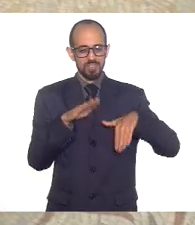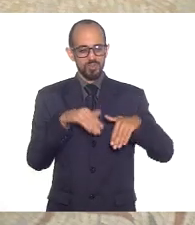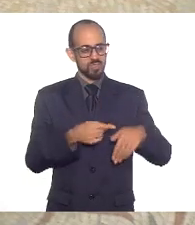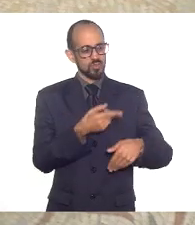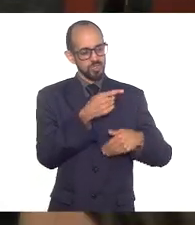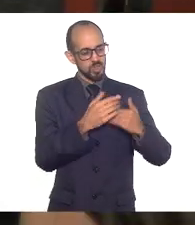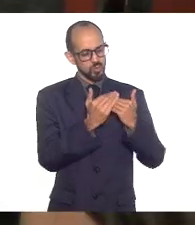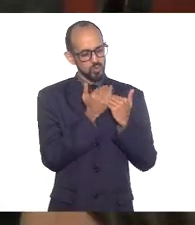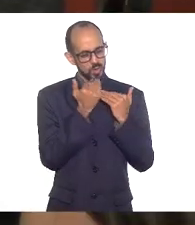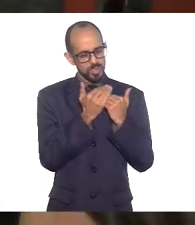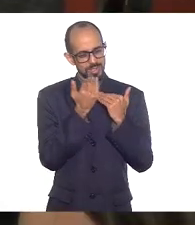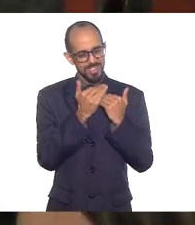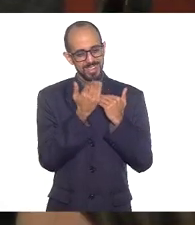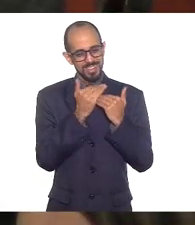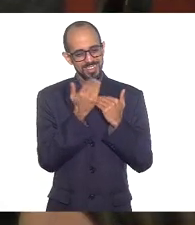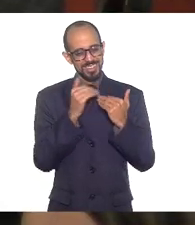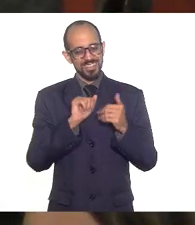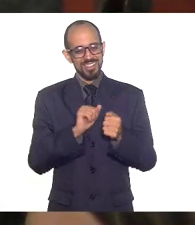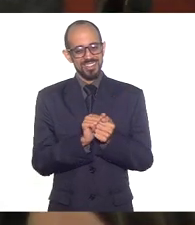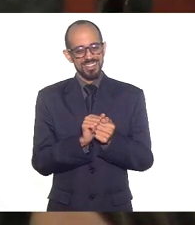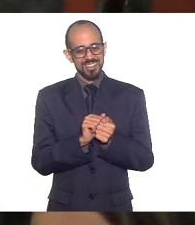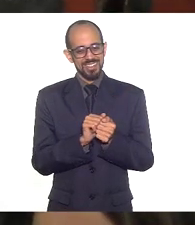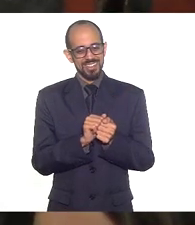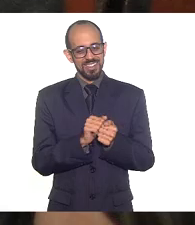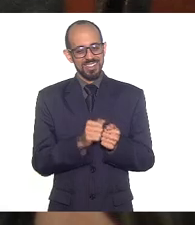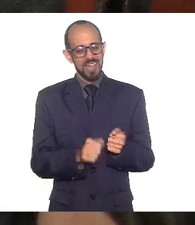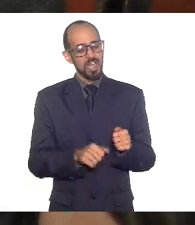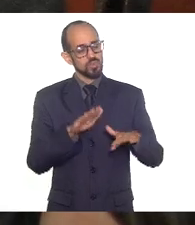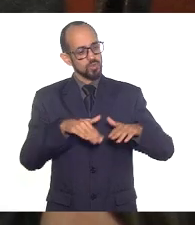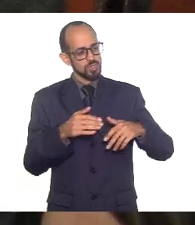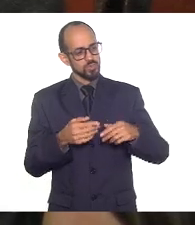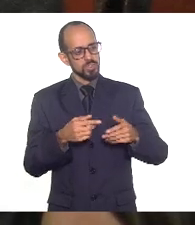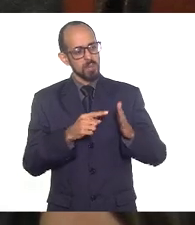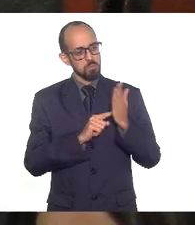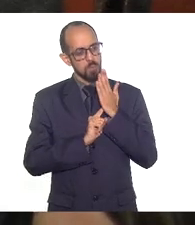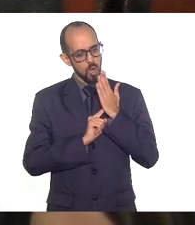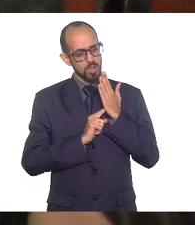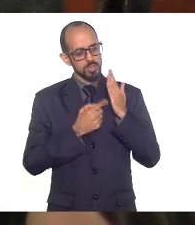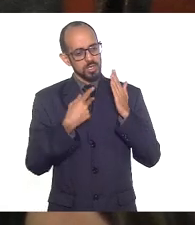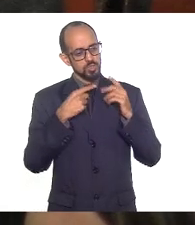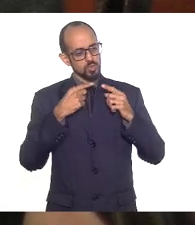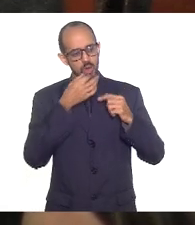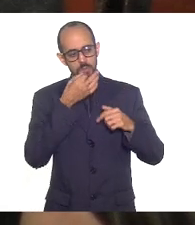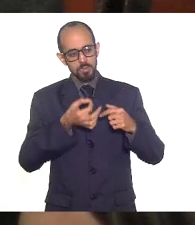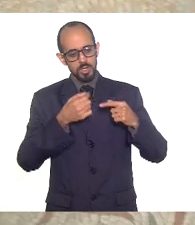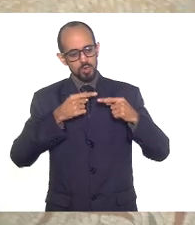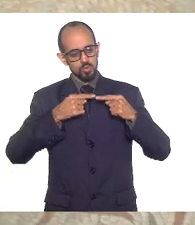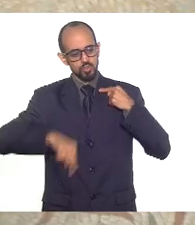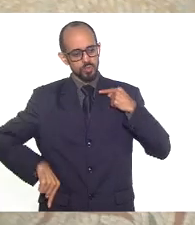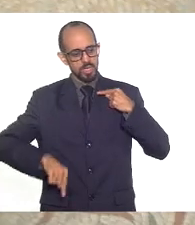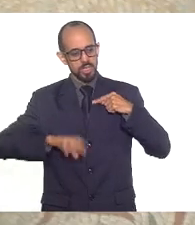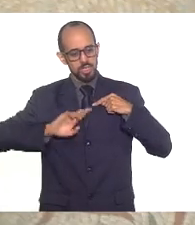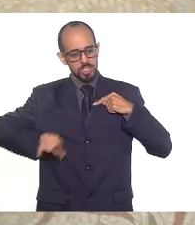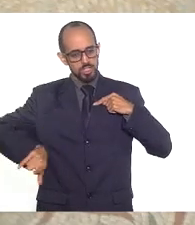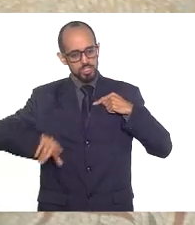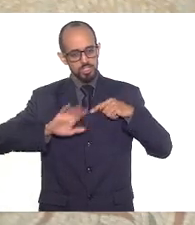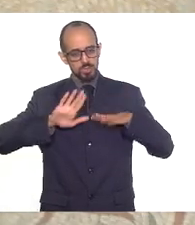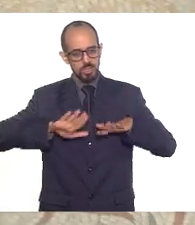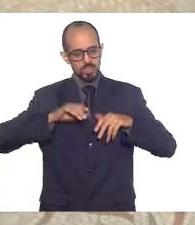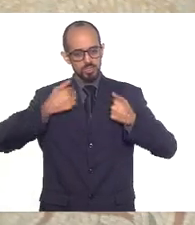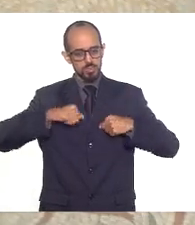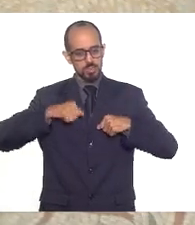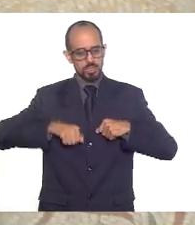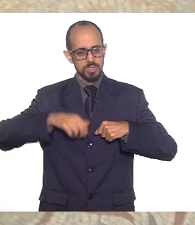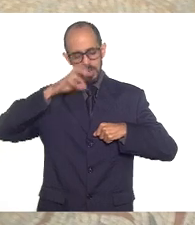nos orienta é traz as suas divergências como foi falado aqui de alguns projetos e a gente tem que